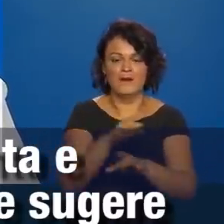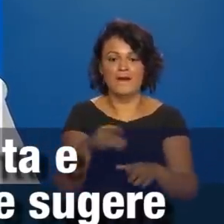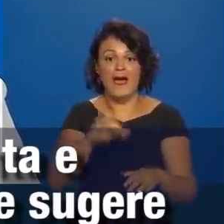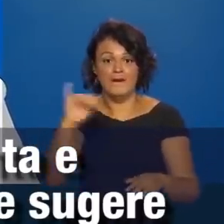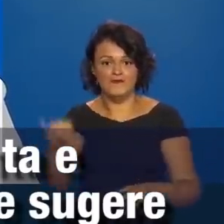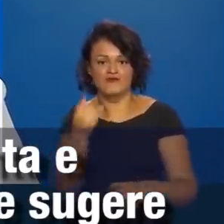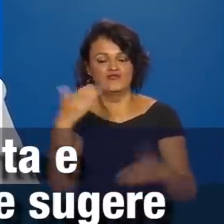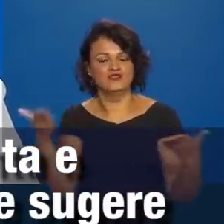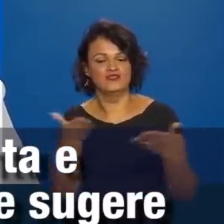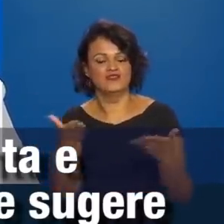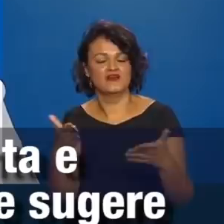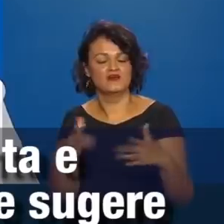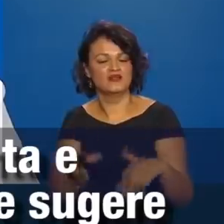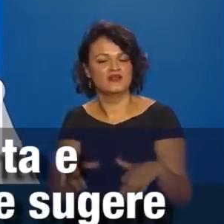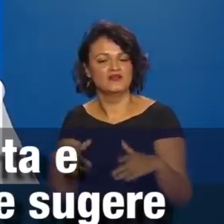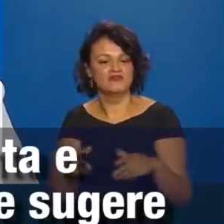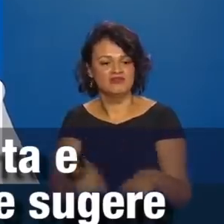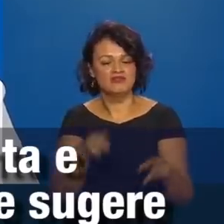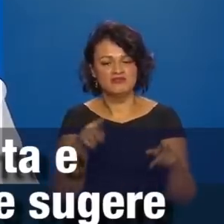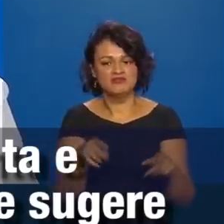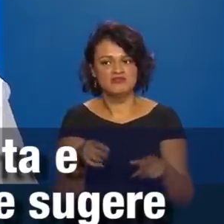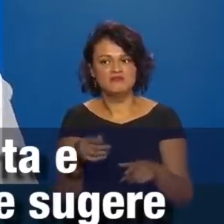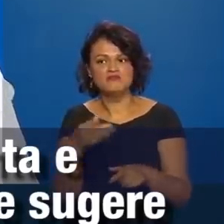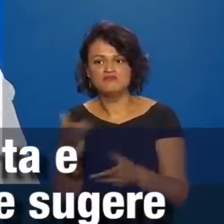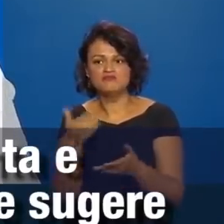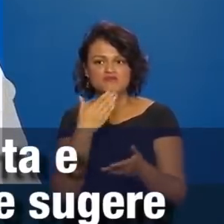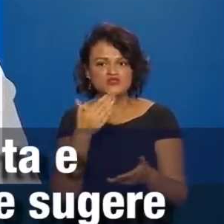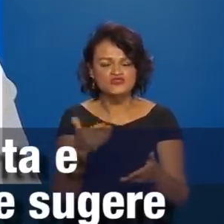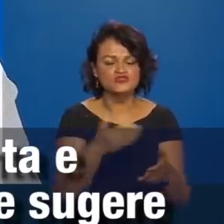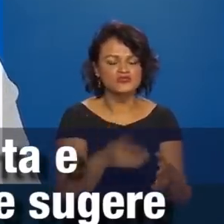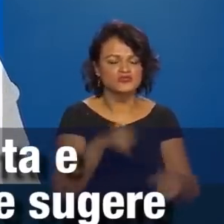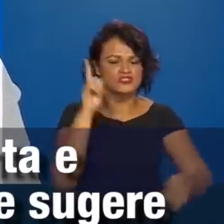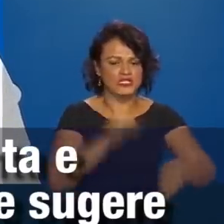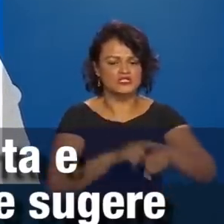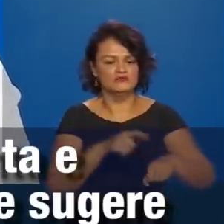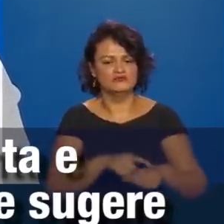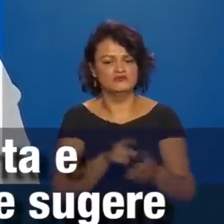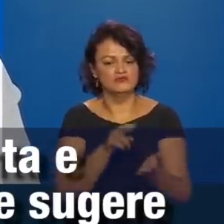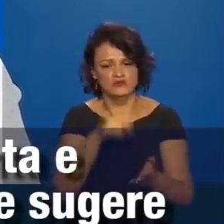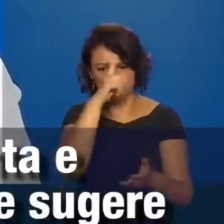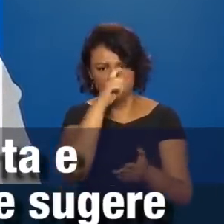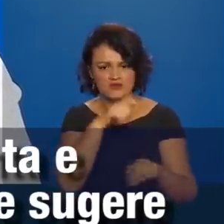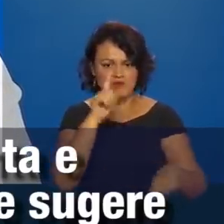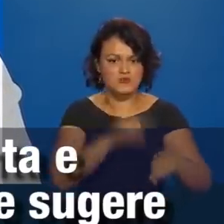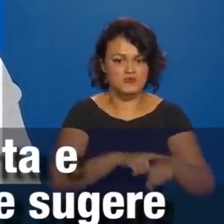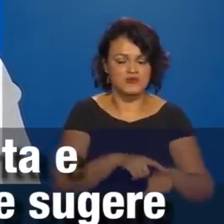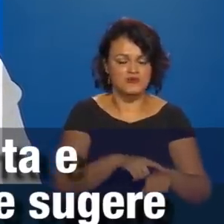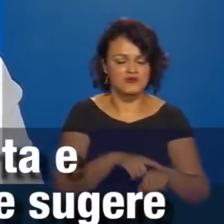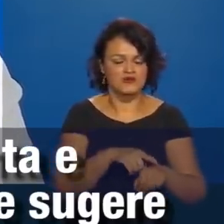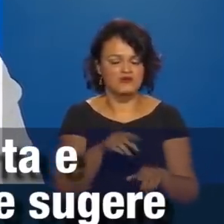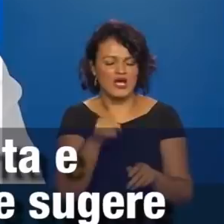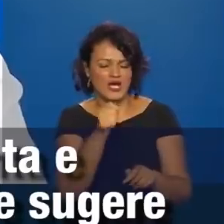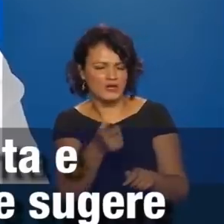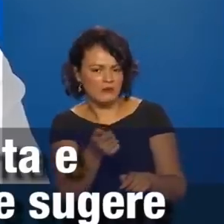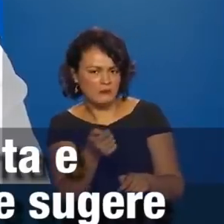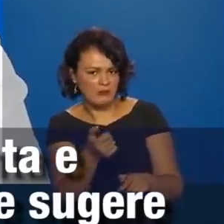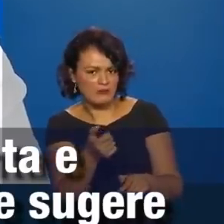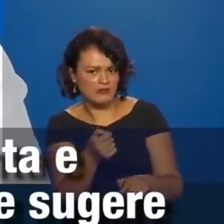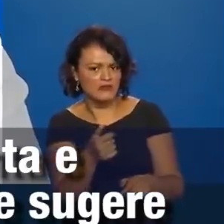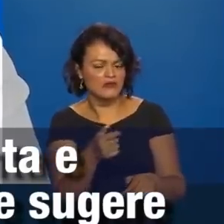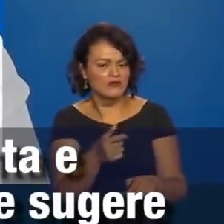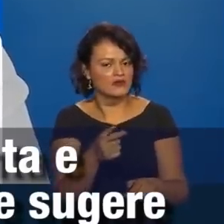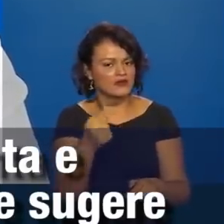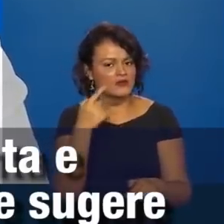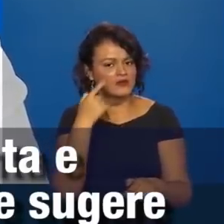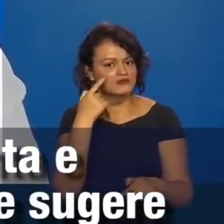redução de demandas nos pronto-atendimentos e também nas unidades eletivas, dada